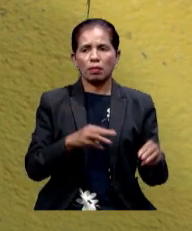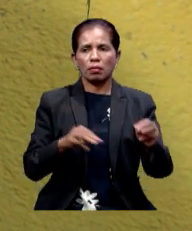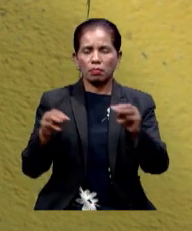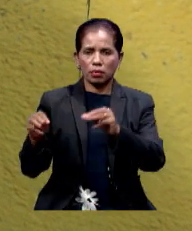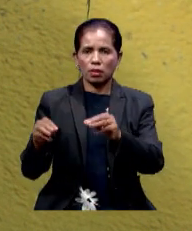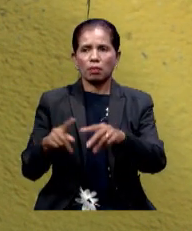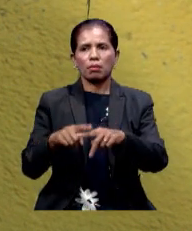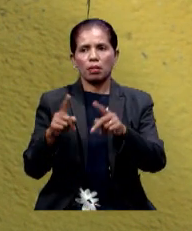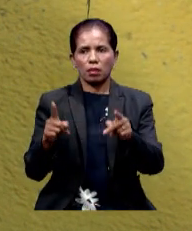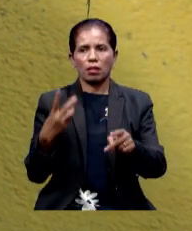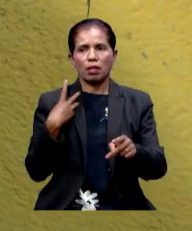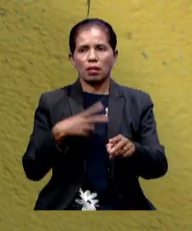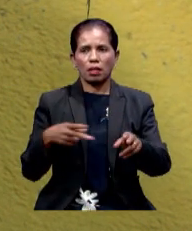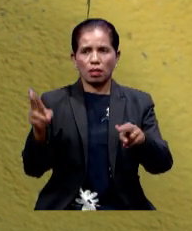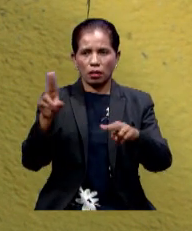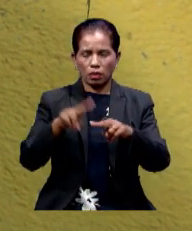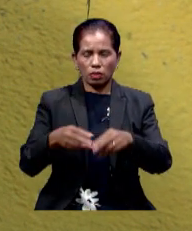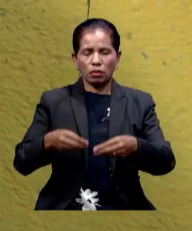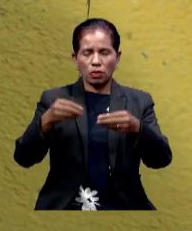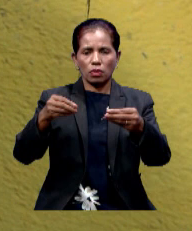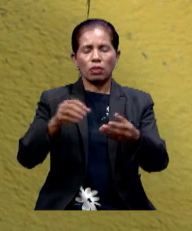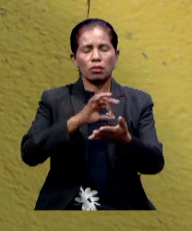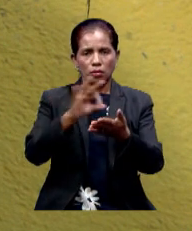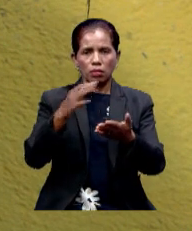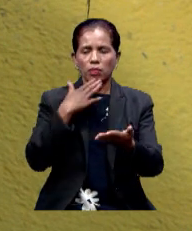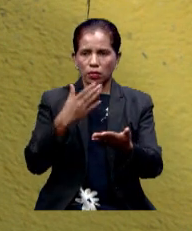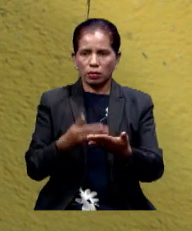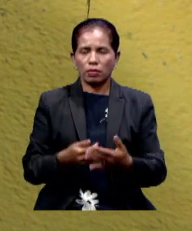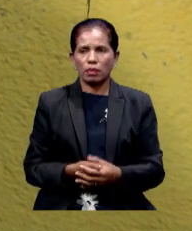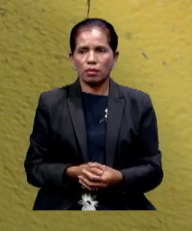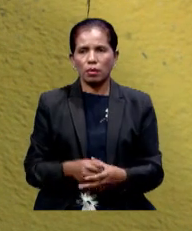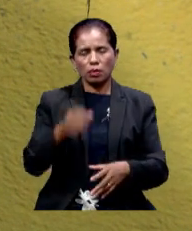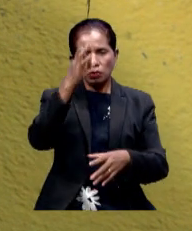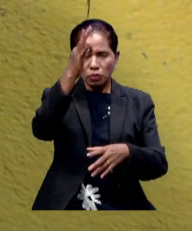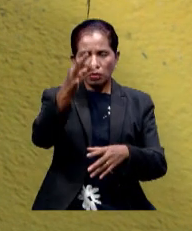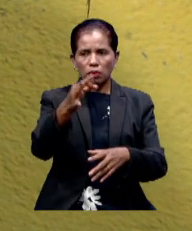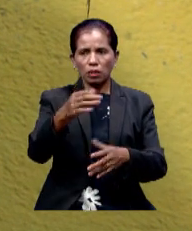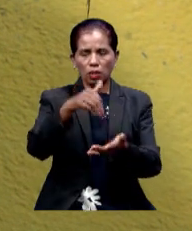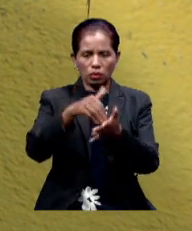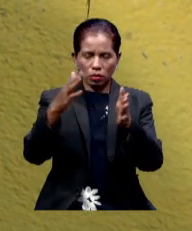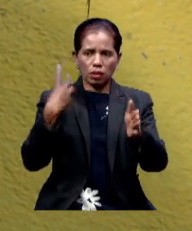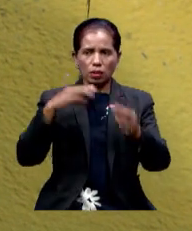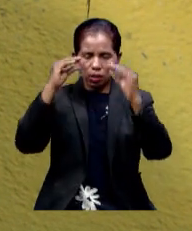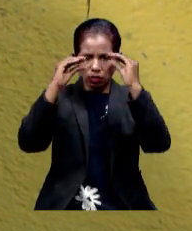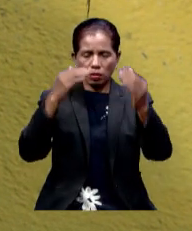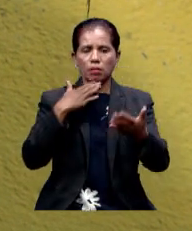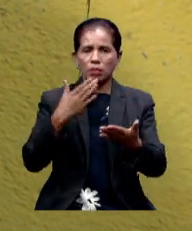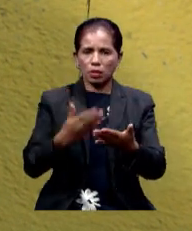mura anse aumentan for formasaun be ki dia para amar futur ne student ne be ki talor mos ia kualat